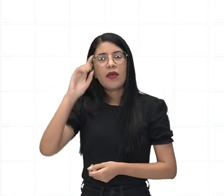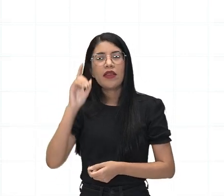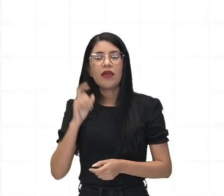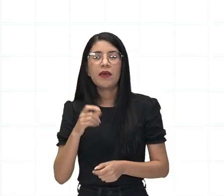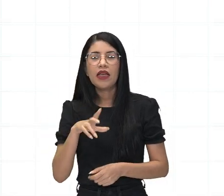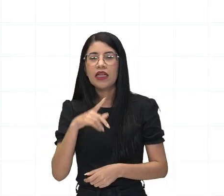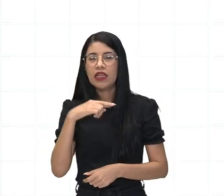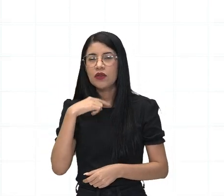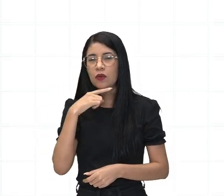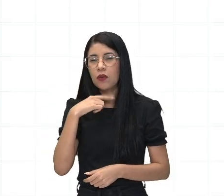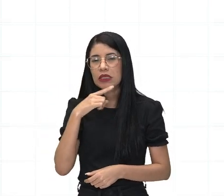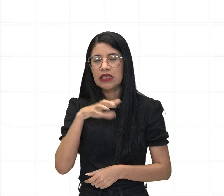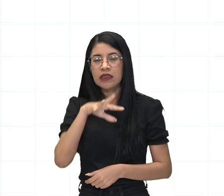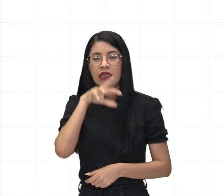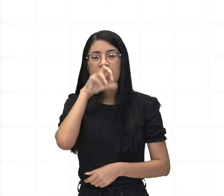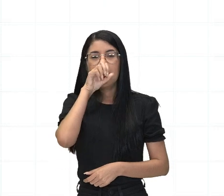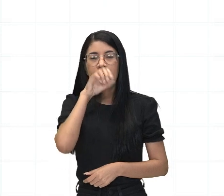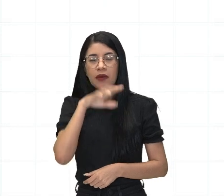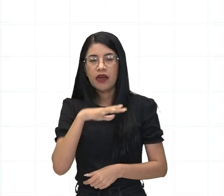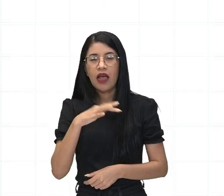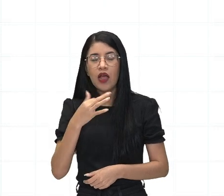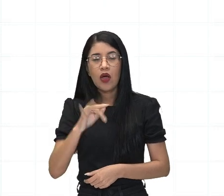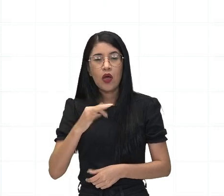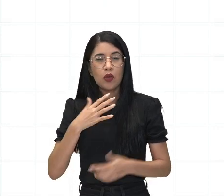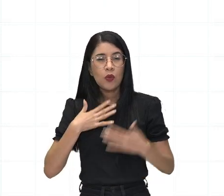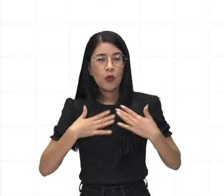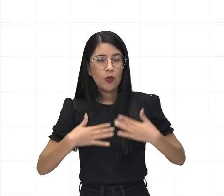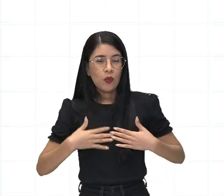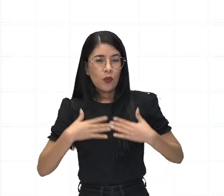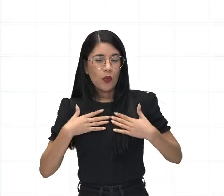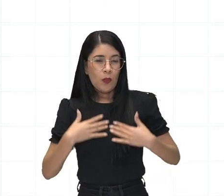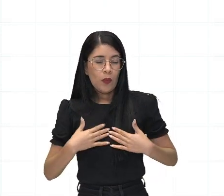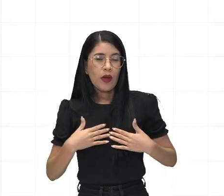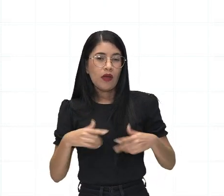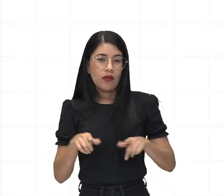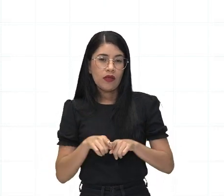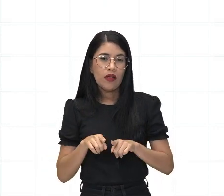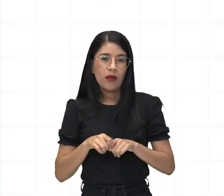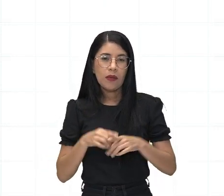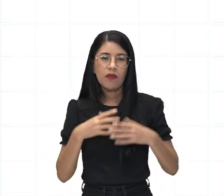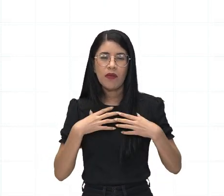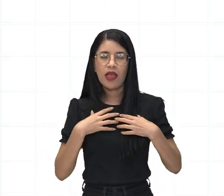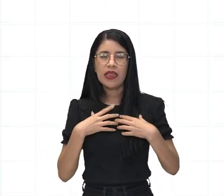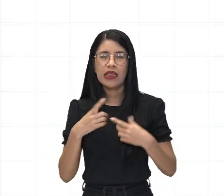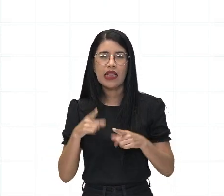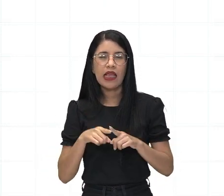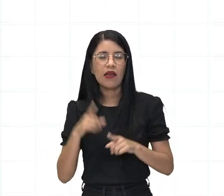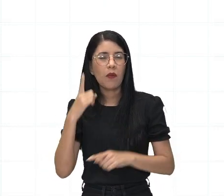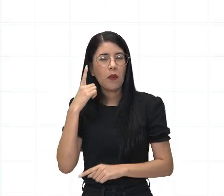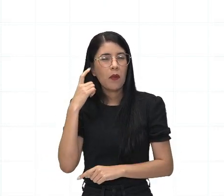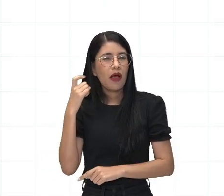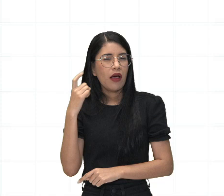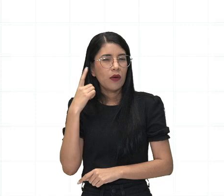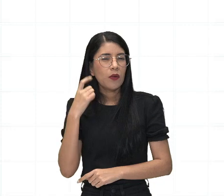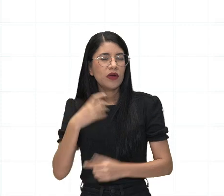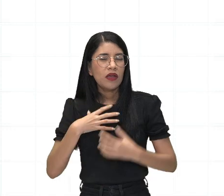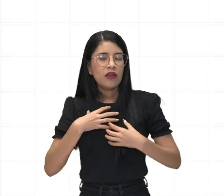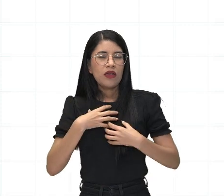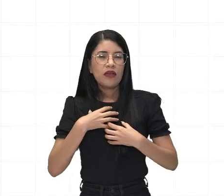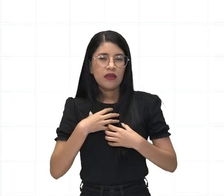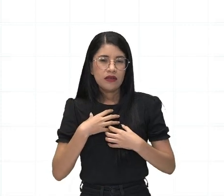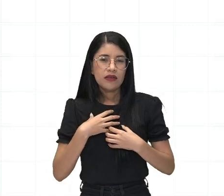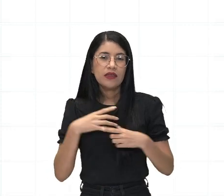para respirar, dor no peito, tá? Aquele peito chiado, sabe? Produção